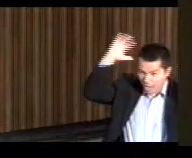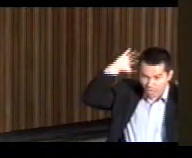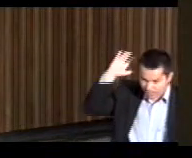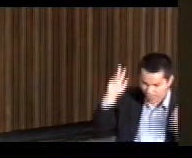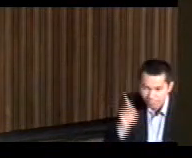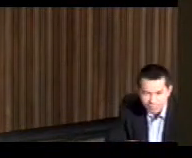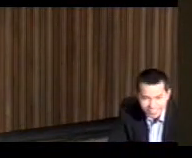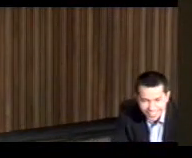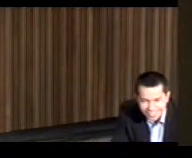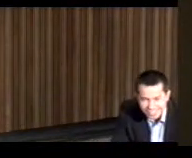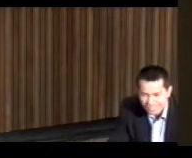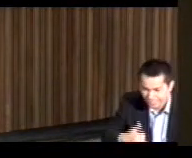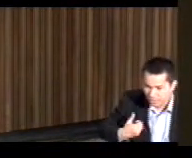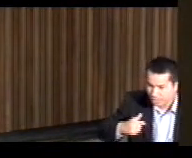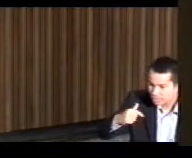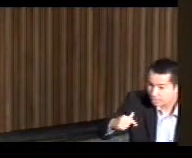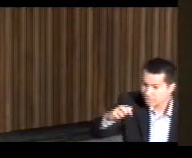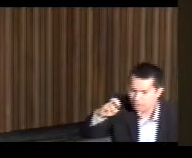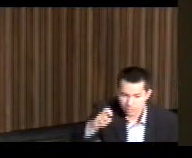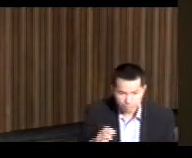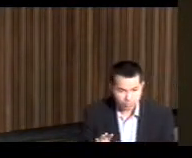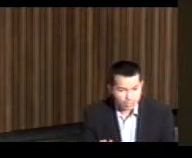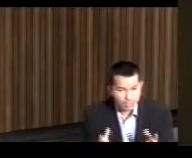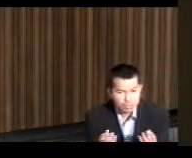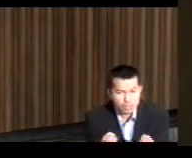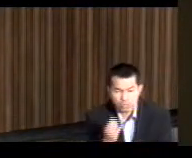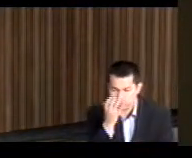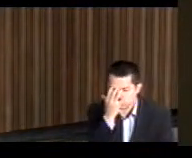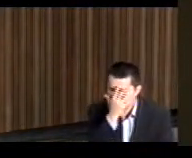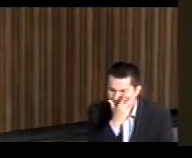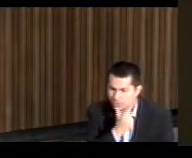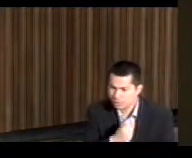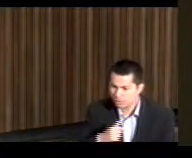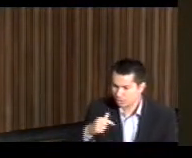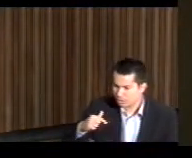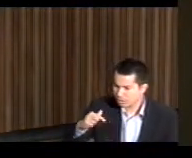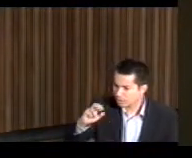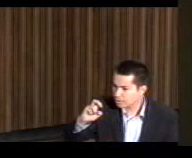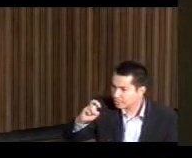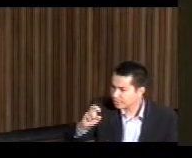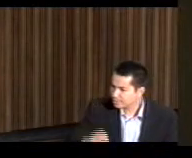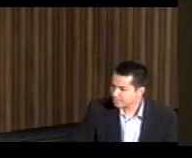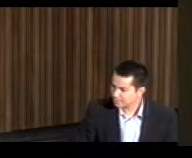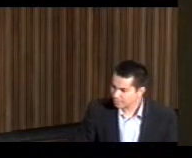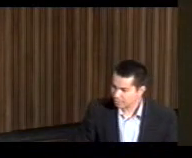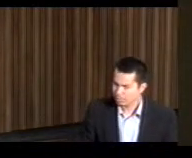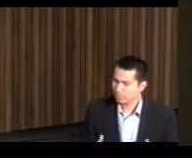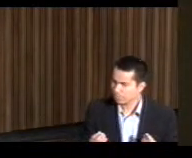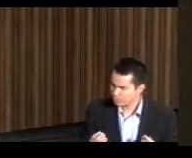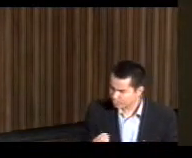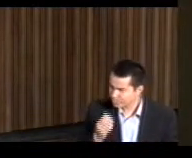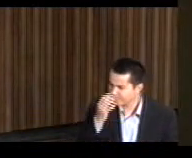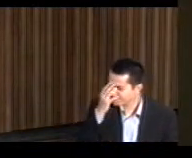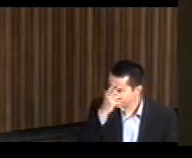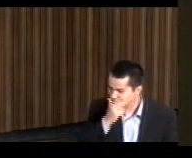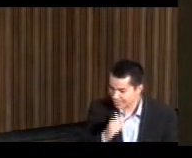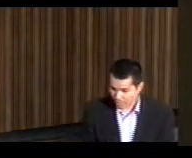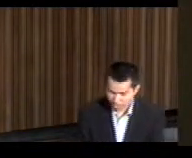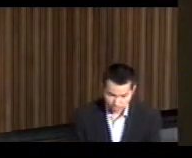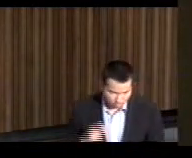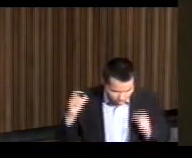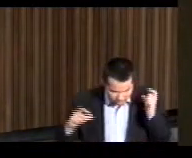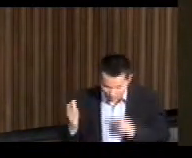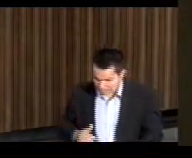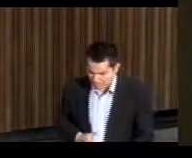é? Não é? 75 anos, vai ser bonita assim, olha. E ele está preocupado com